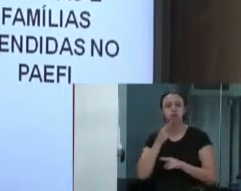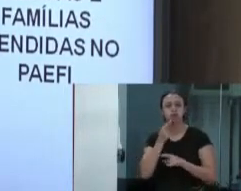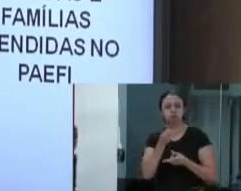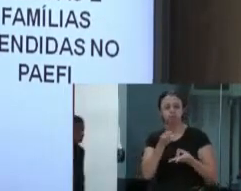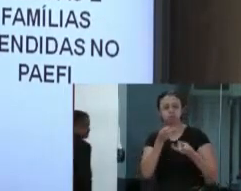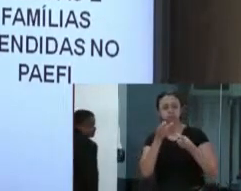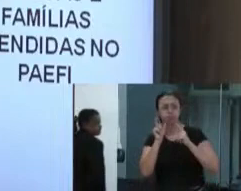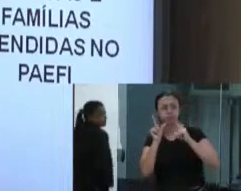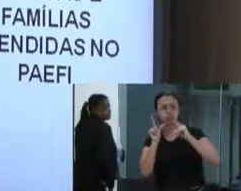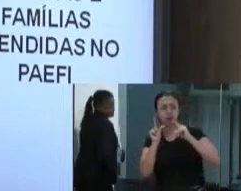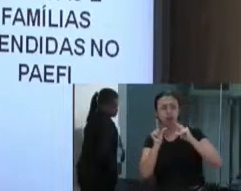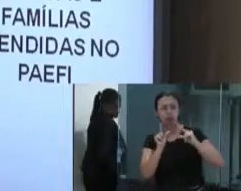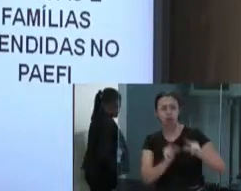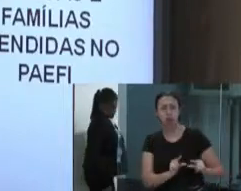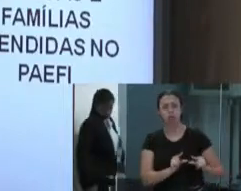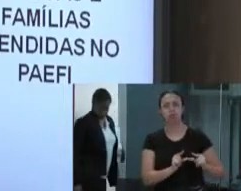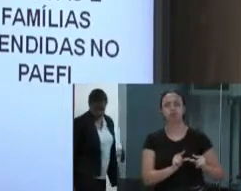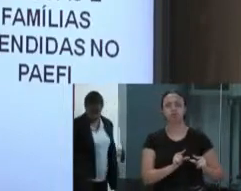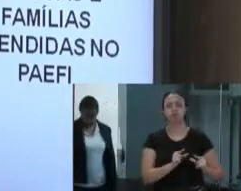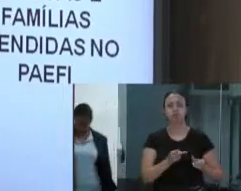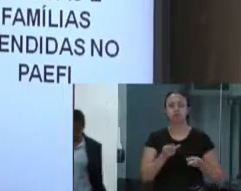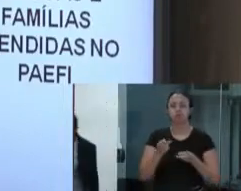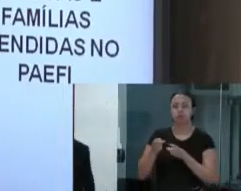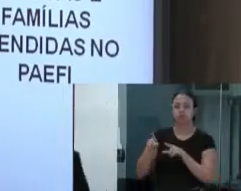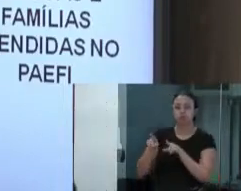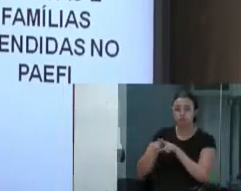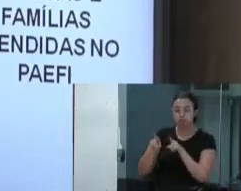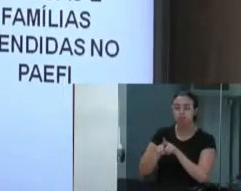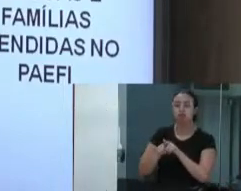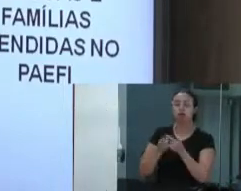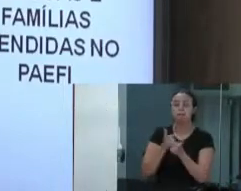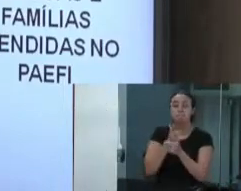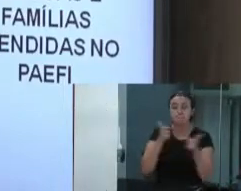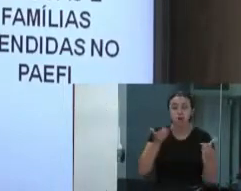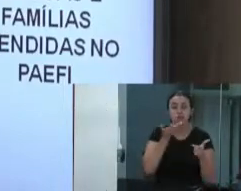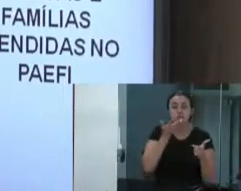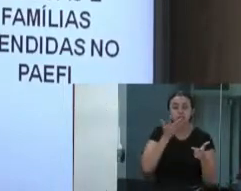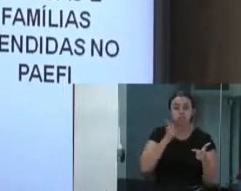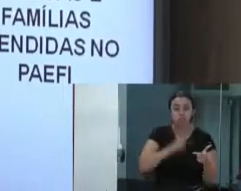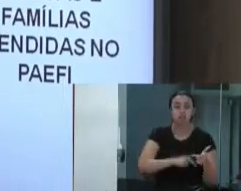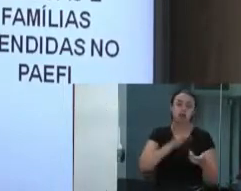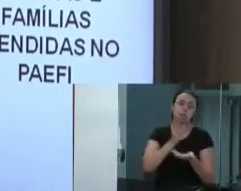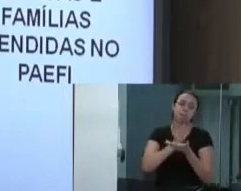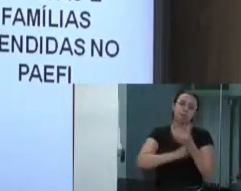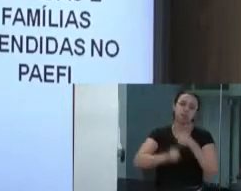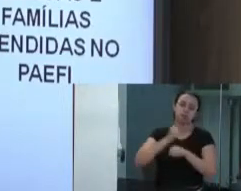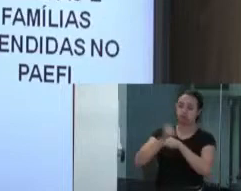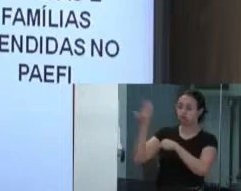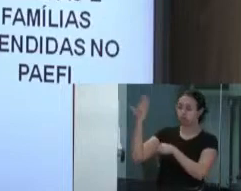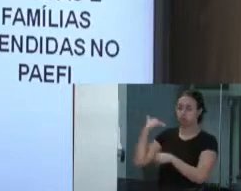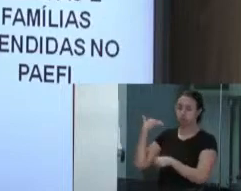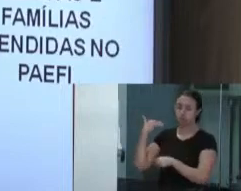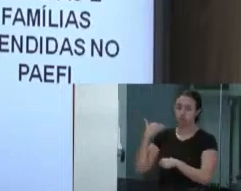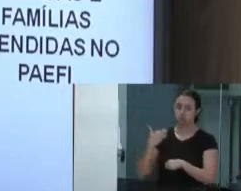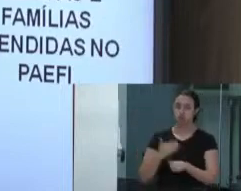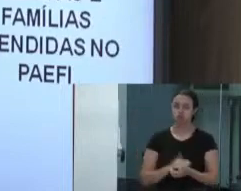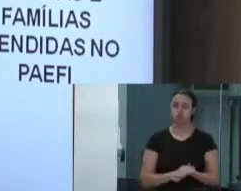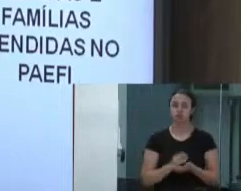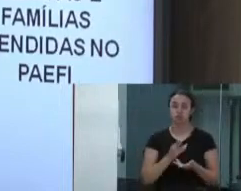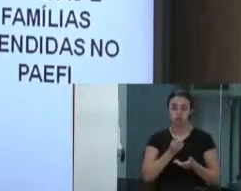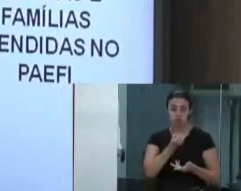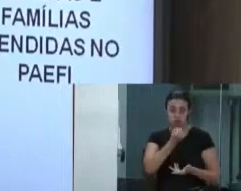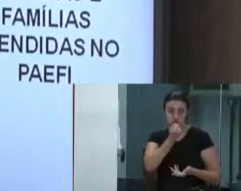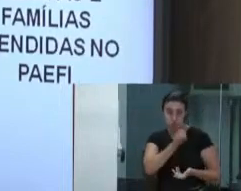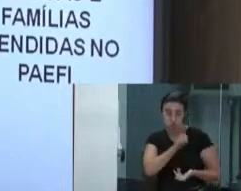diminuição, considerando que esses meninos, muitos já vinham também do ano passado, que estão cumprindo medida há mais de 6 meses. Então, esse número